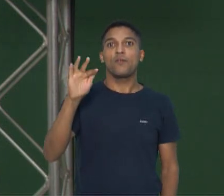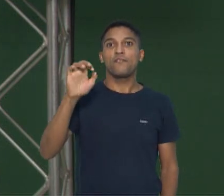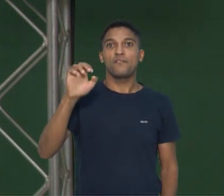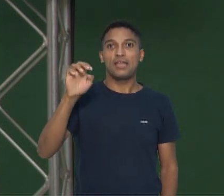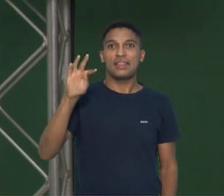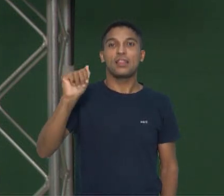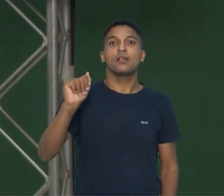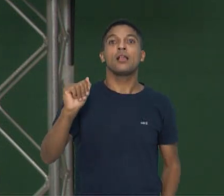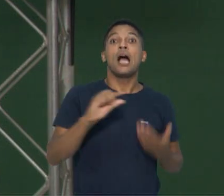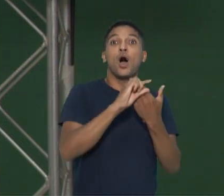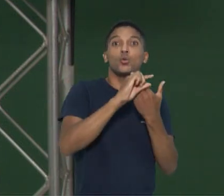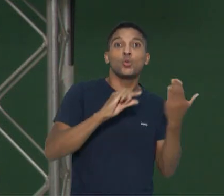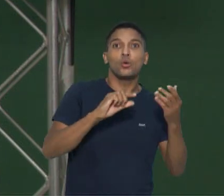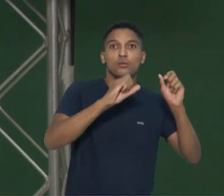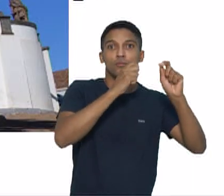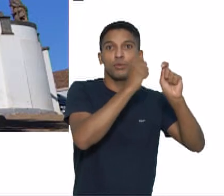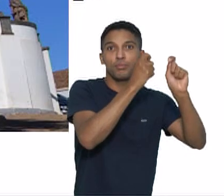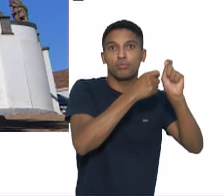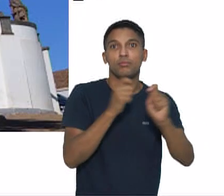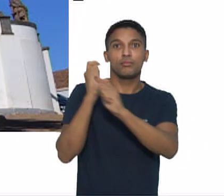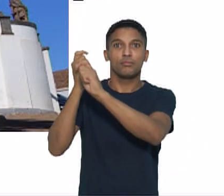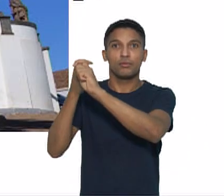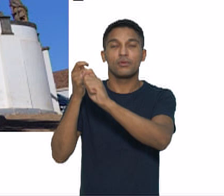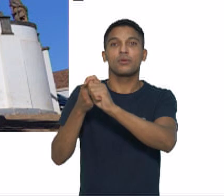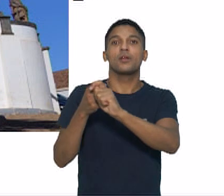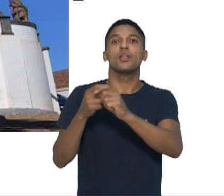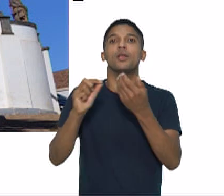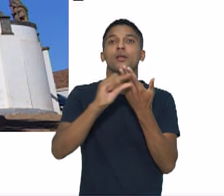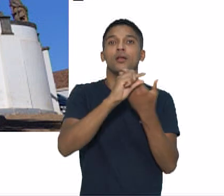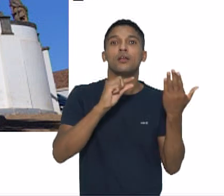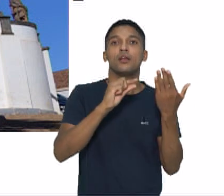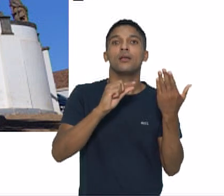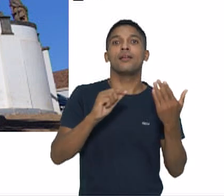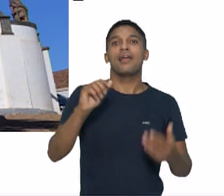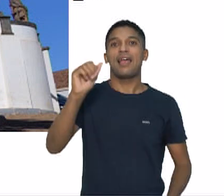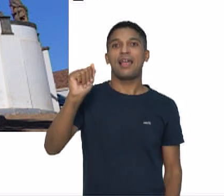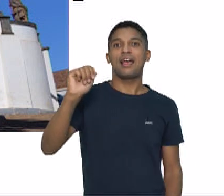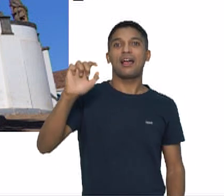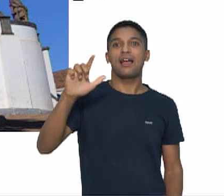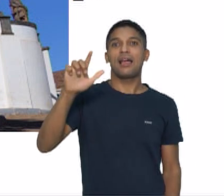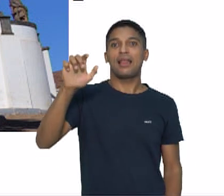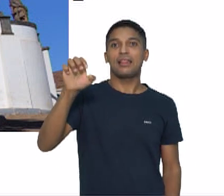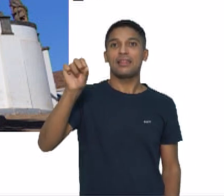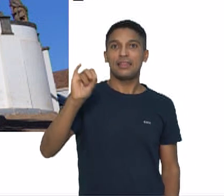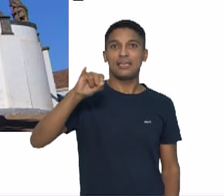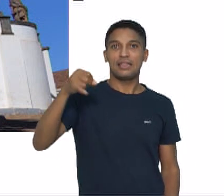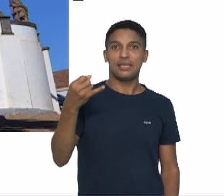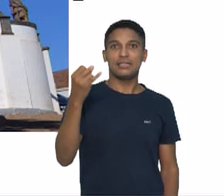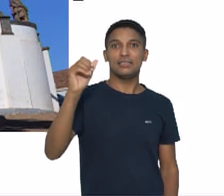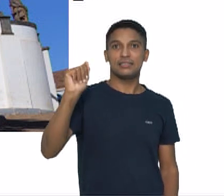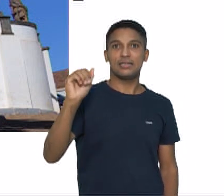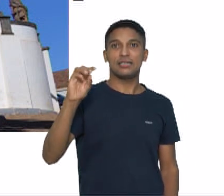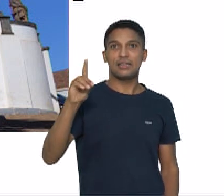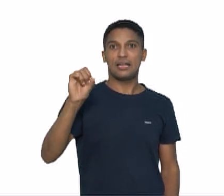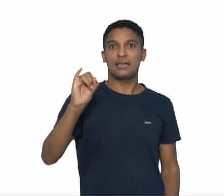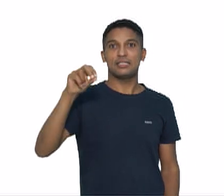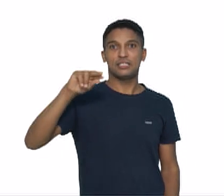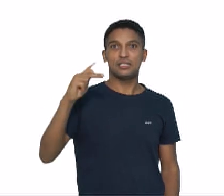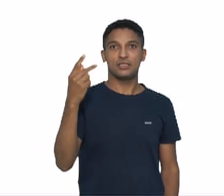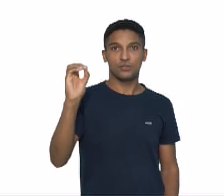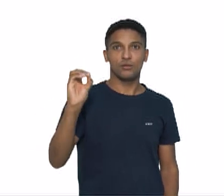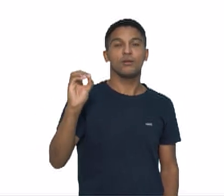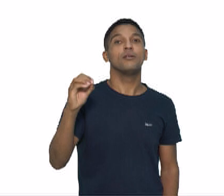ok? Então, também temos aqui a figuração do lado de fora, tá? Para vocês conhecerem. Olha